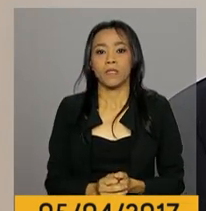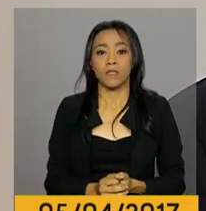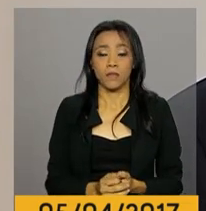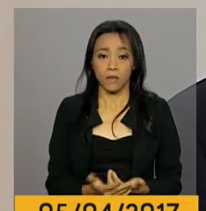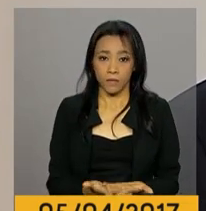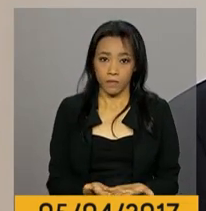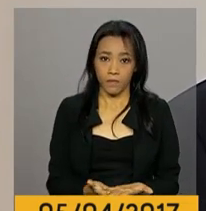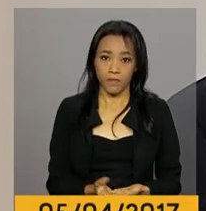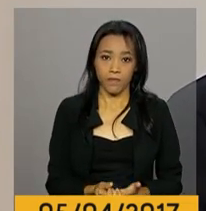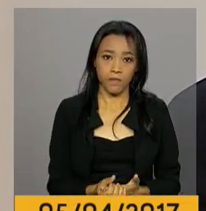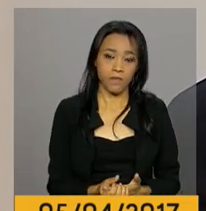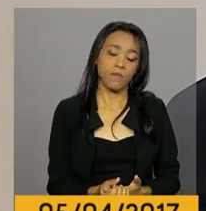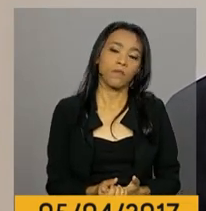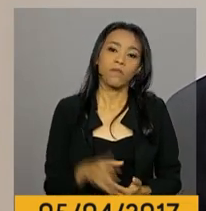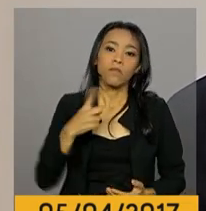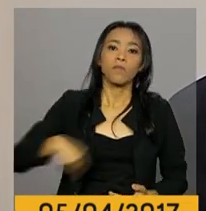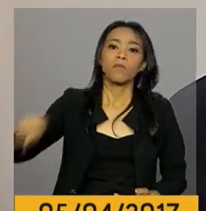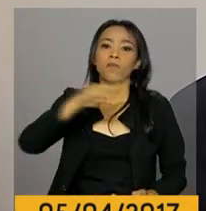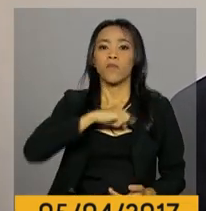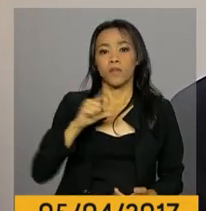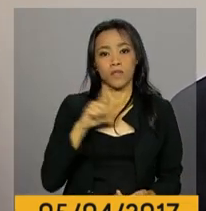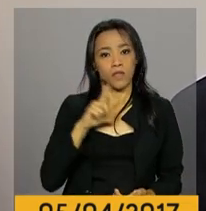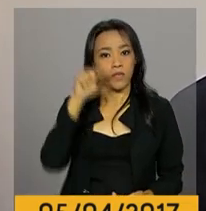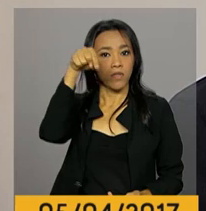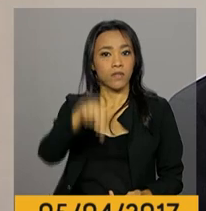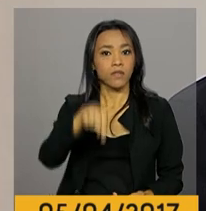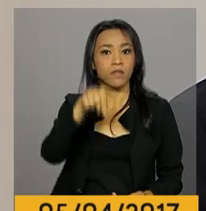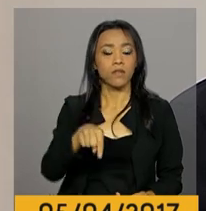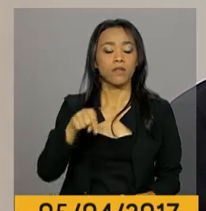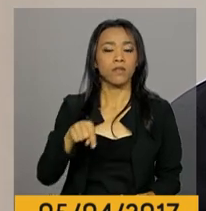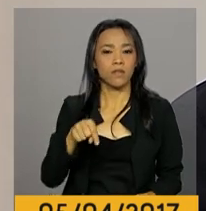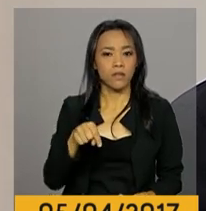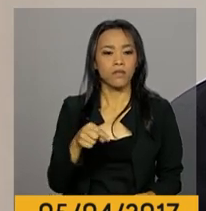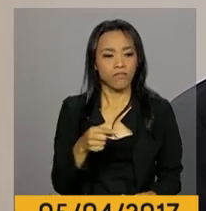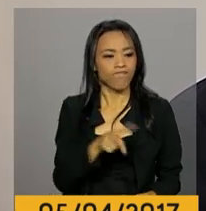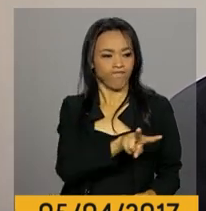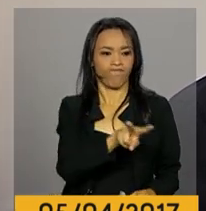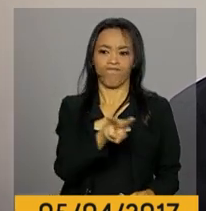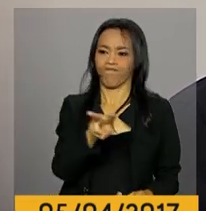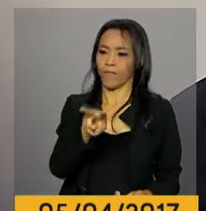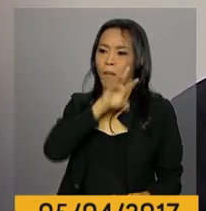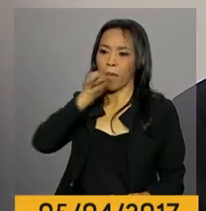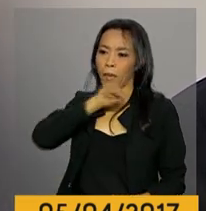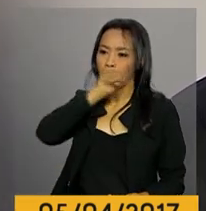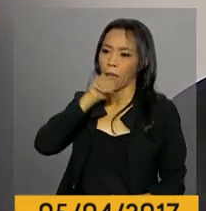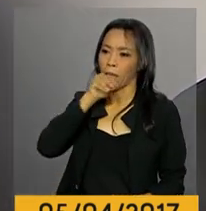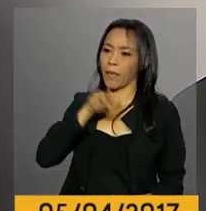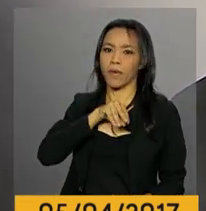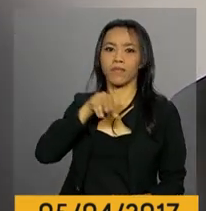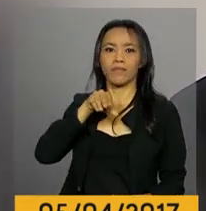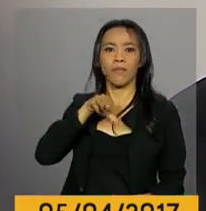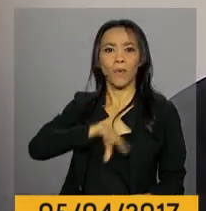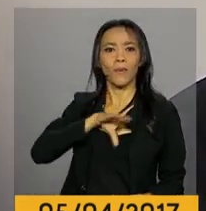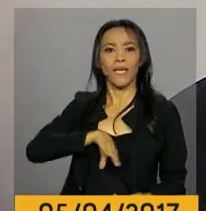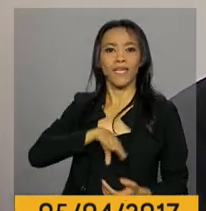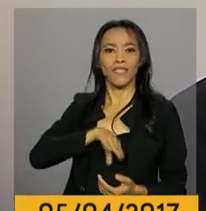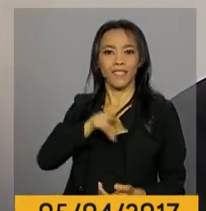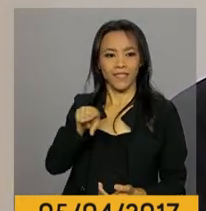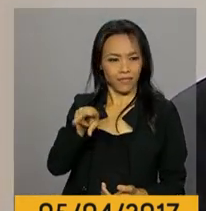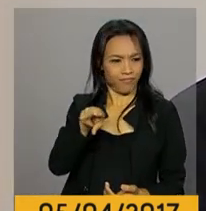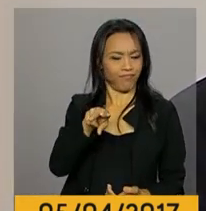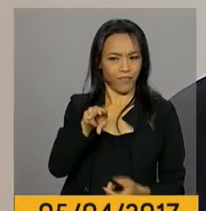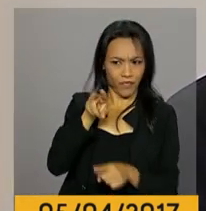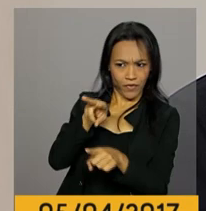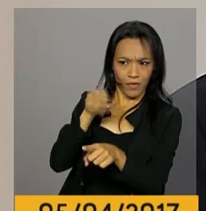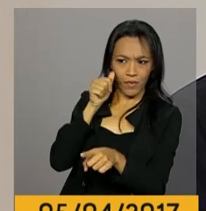eh nós temos aqui a em boa parte a língua portuguesa Acabei de verificar a a